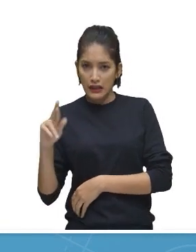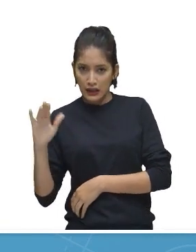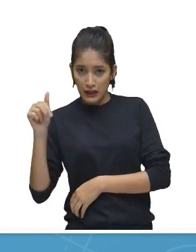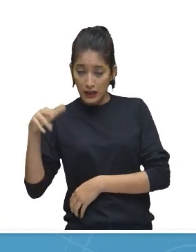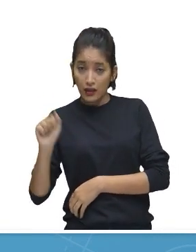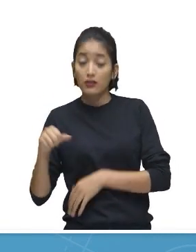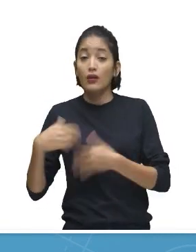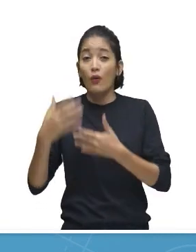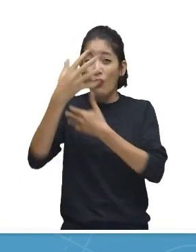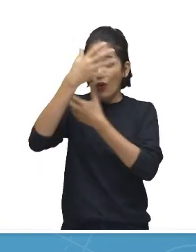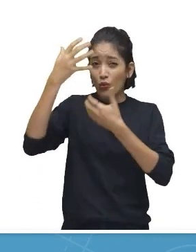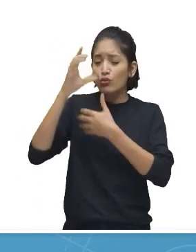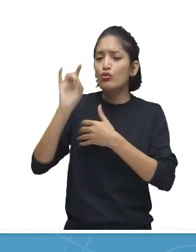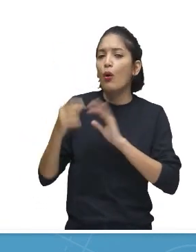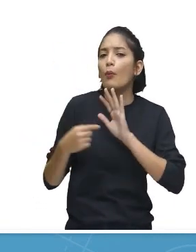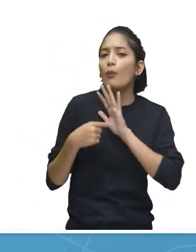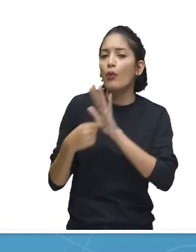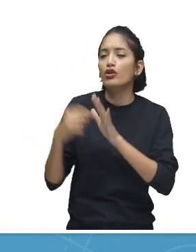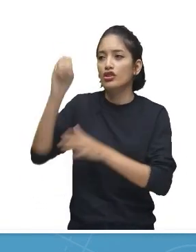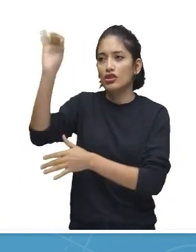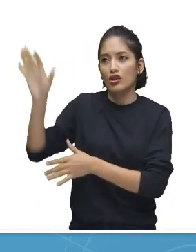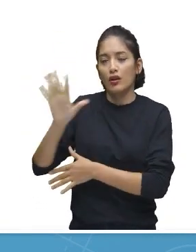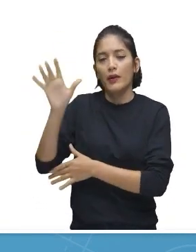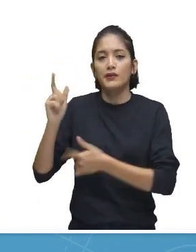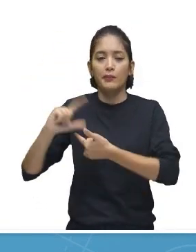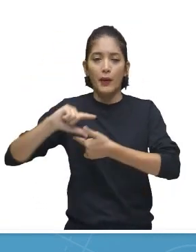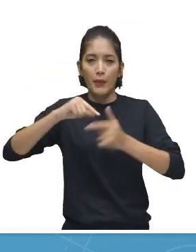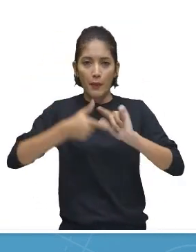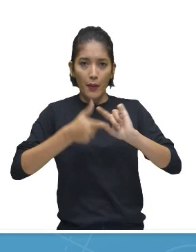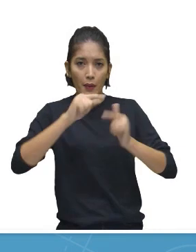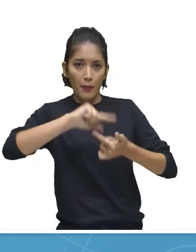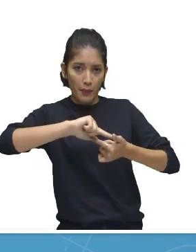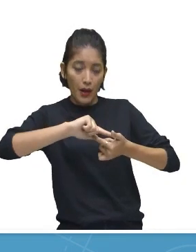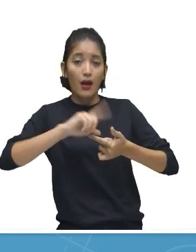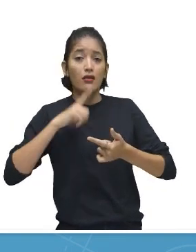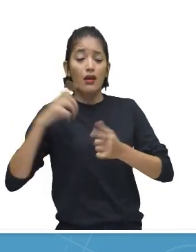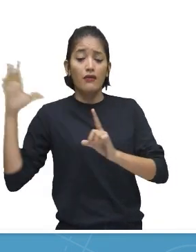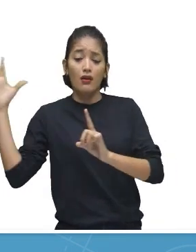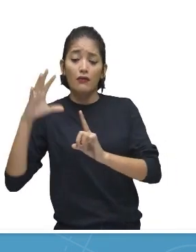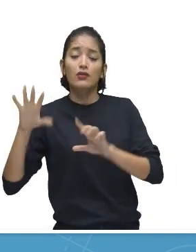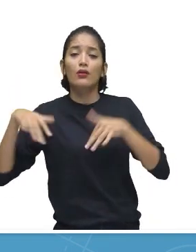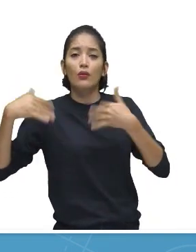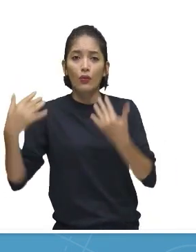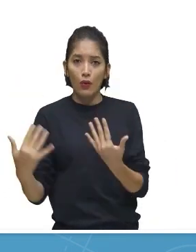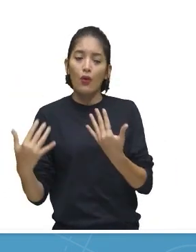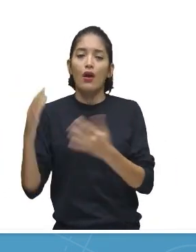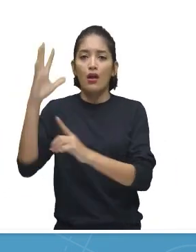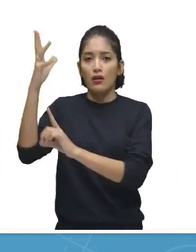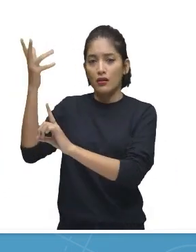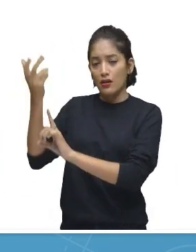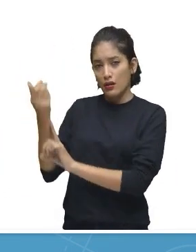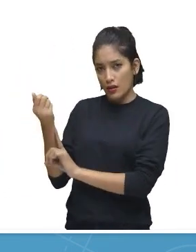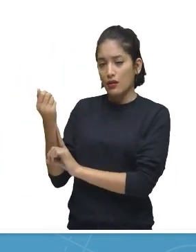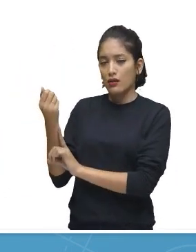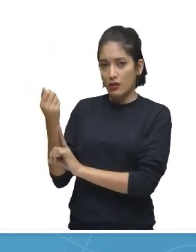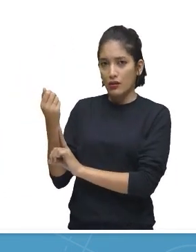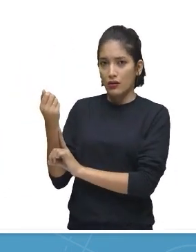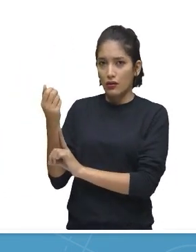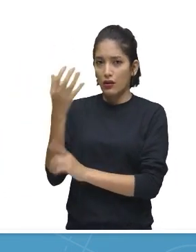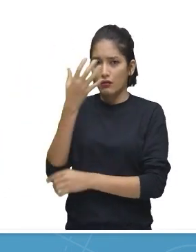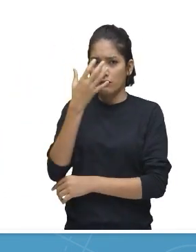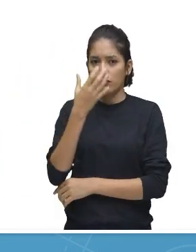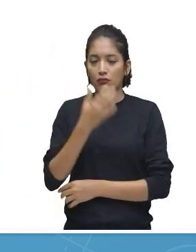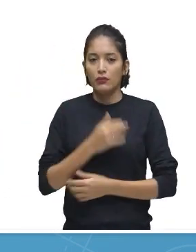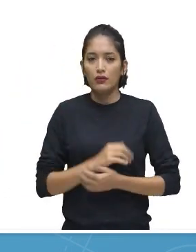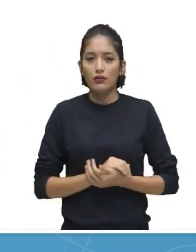ele apenas representa as figuras em forma geométrica. Ele sofreu influência também da arte das máscaras